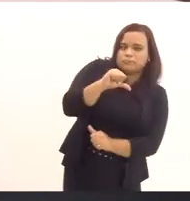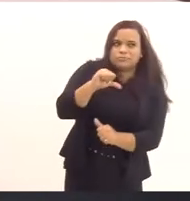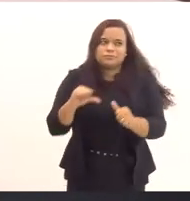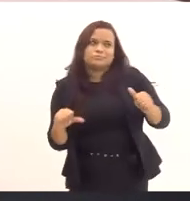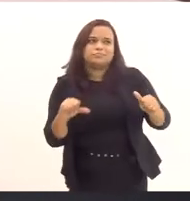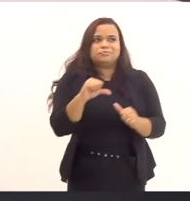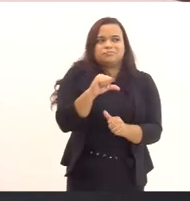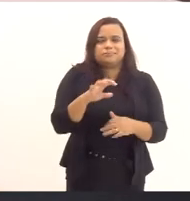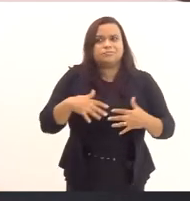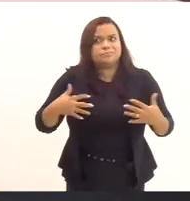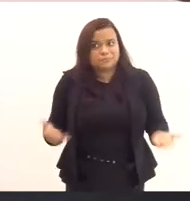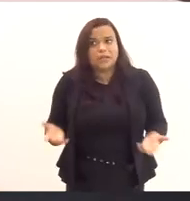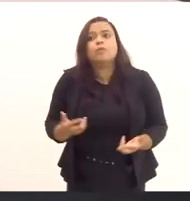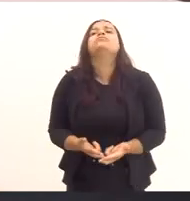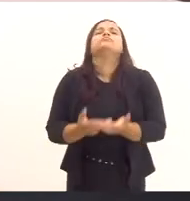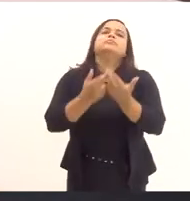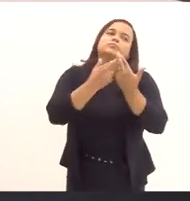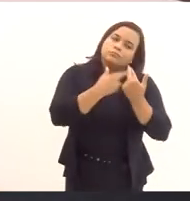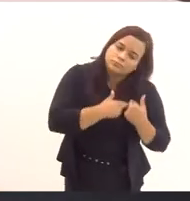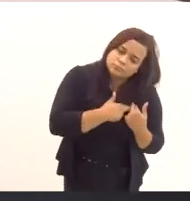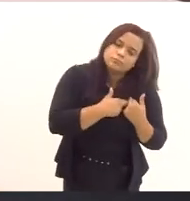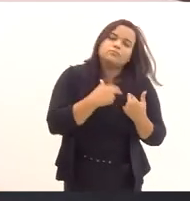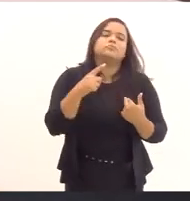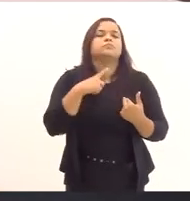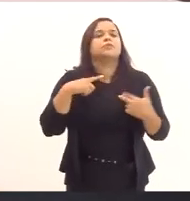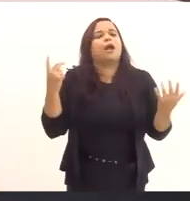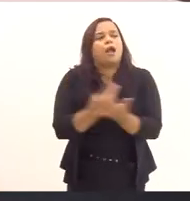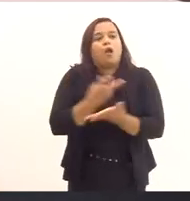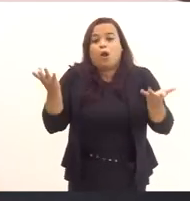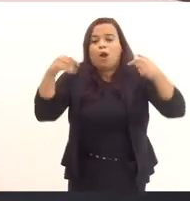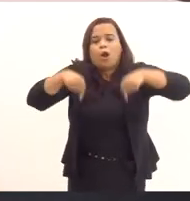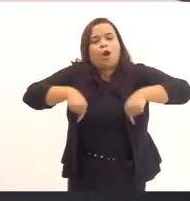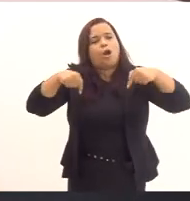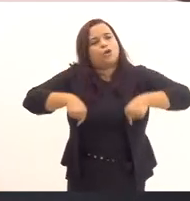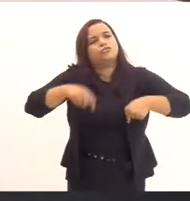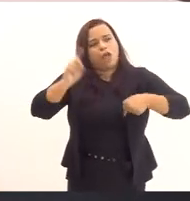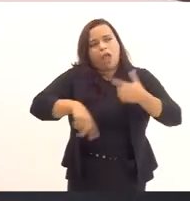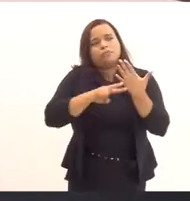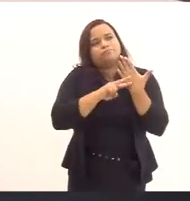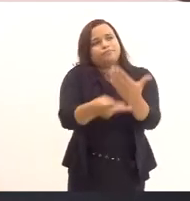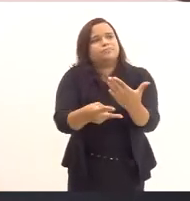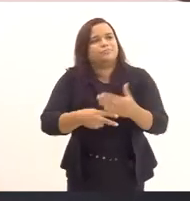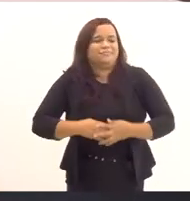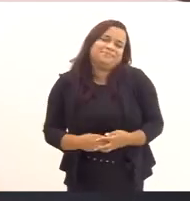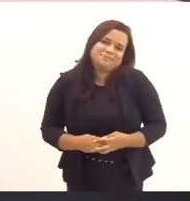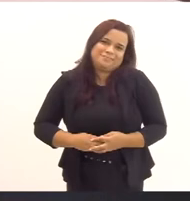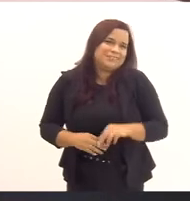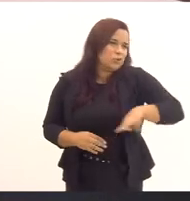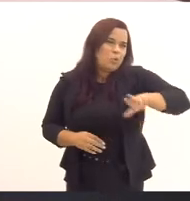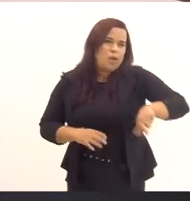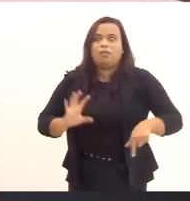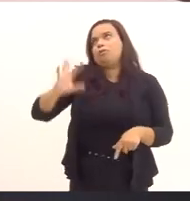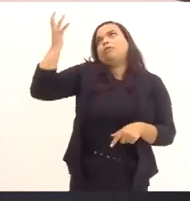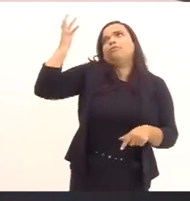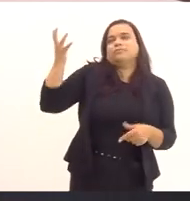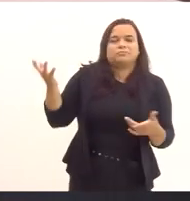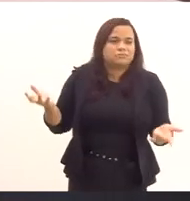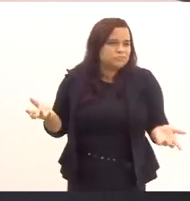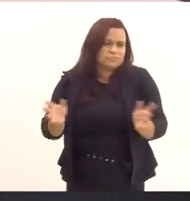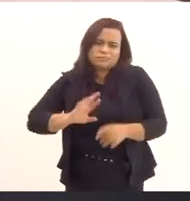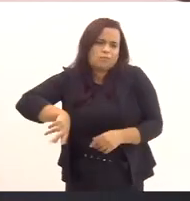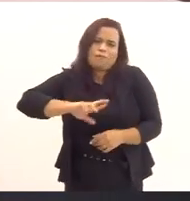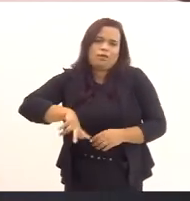é sim responsável pelo que tá acontecendo hoje Se não é uma coisa uma